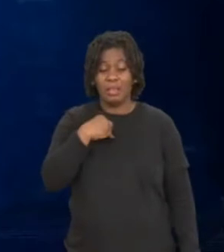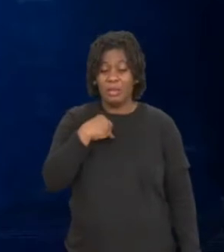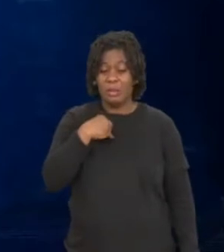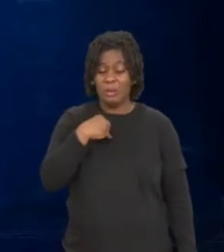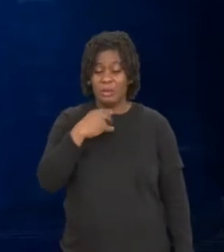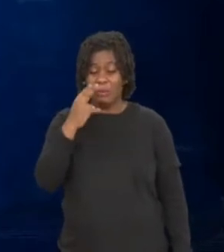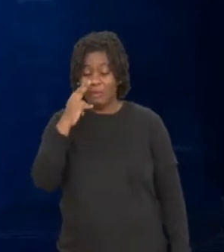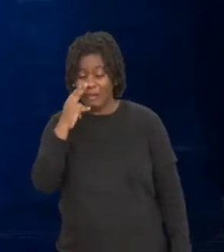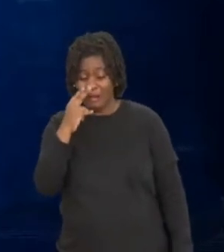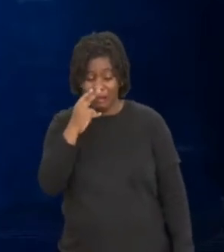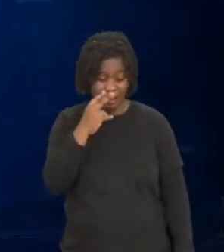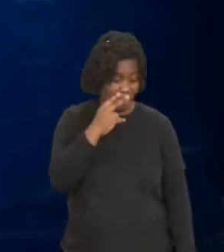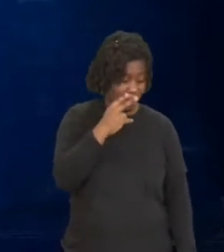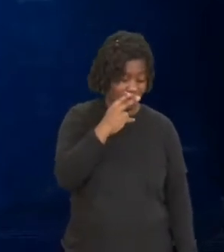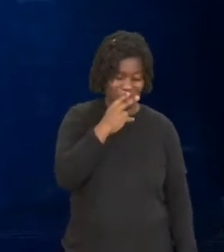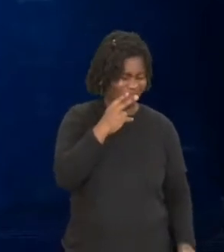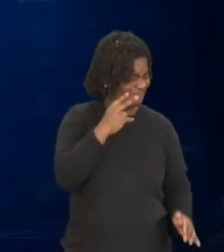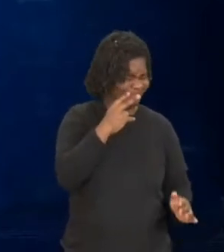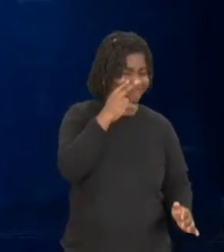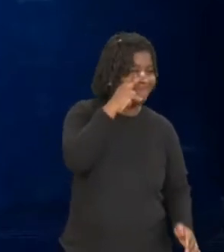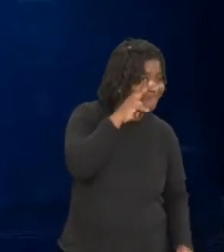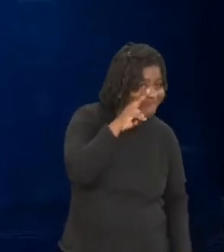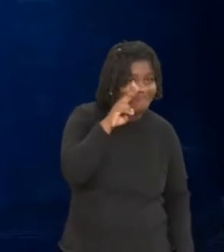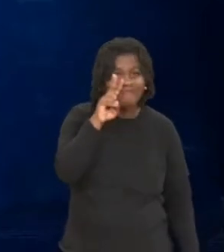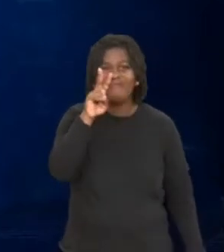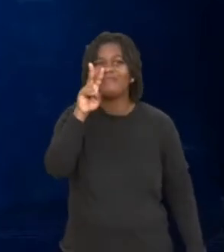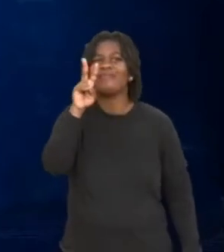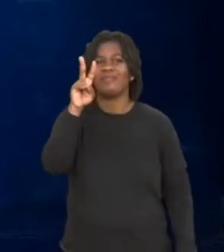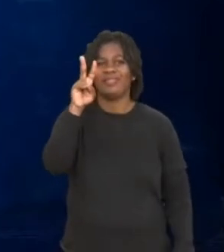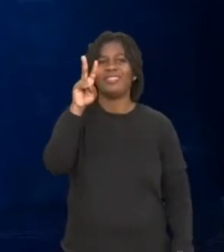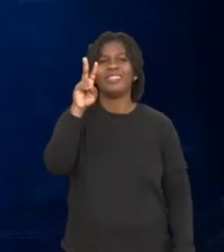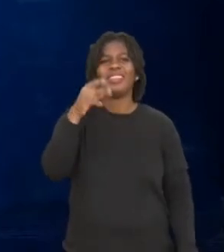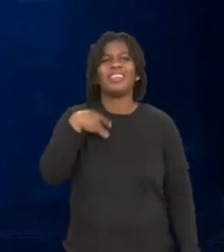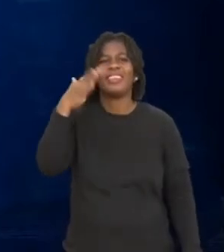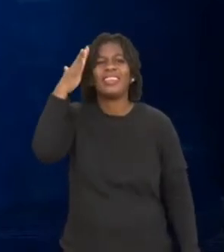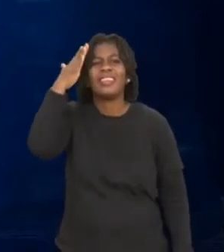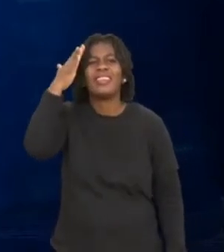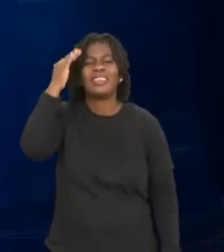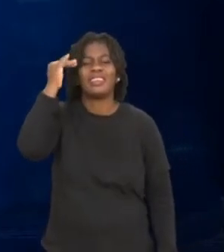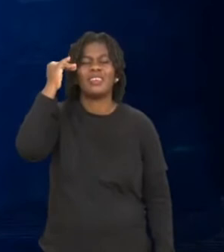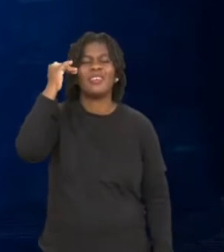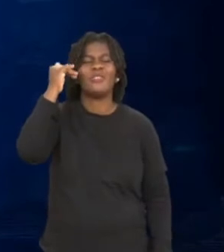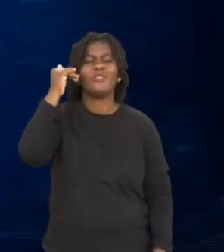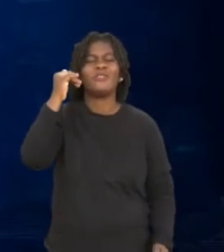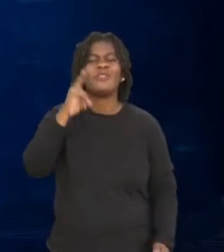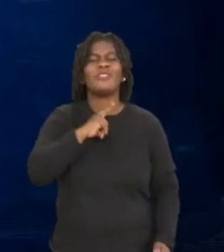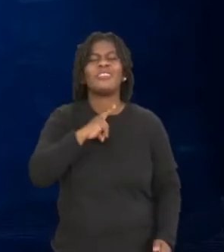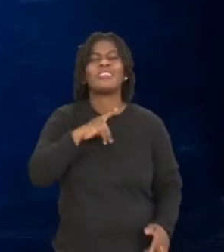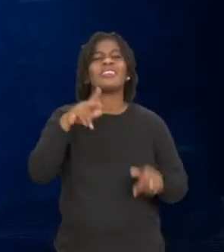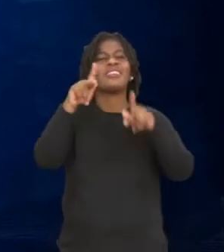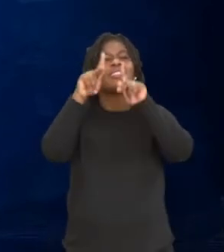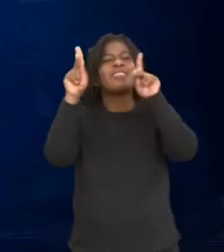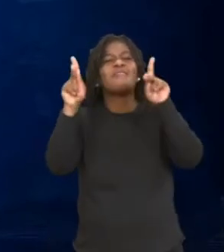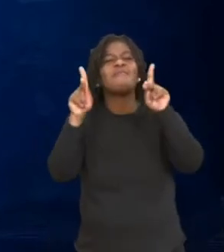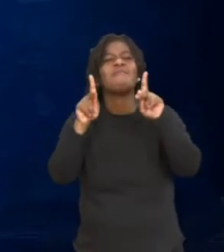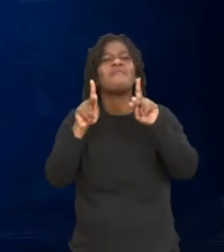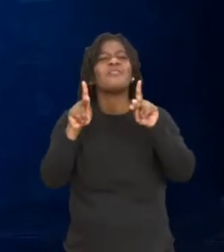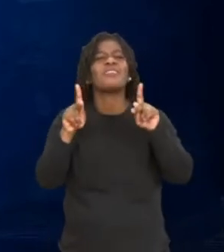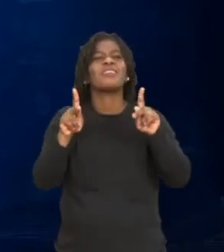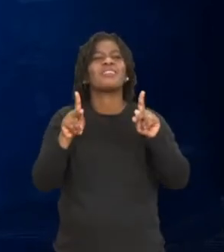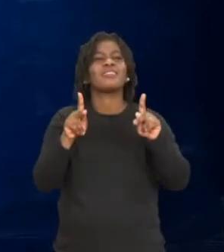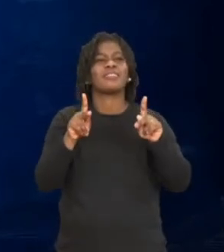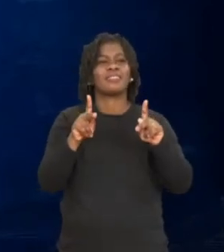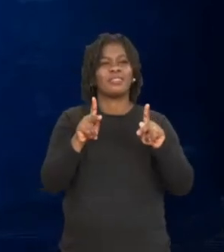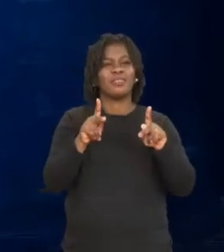Não vou olhar atrás. E eu sei que vou ter paz. Quando